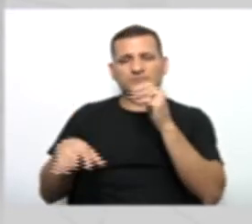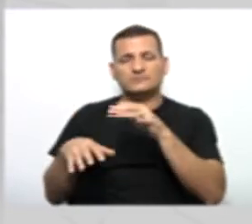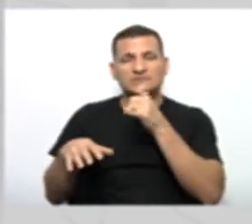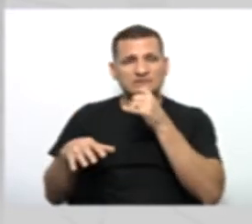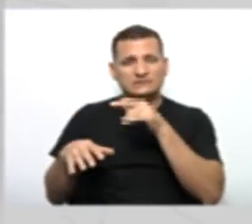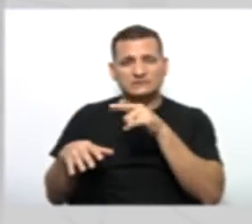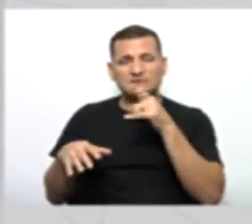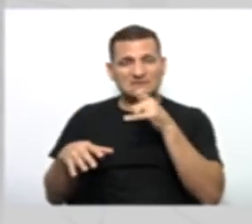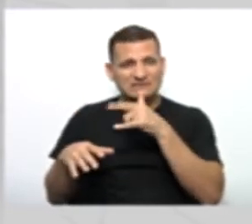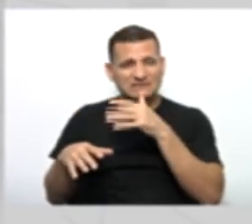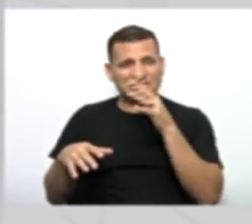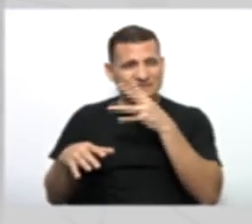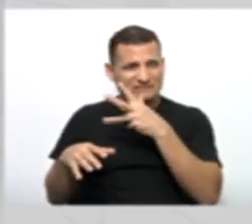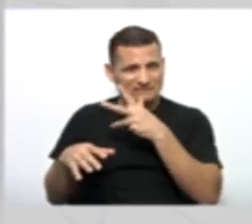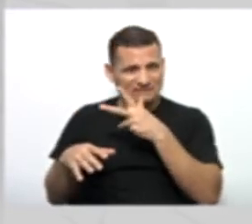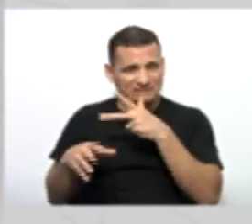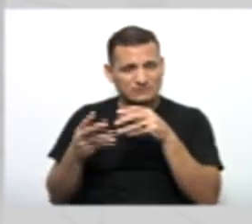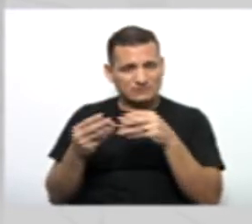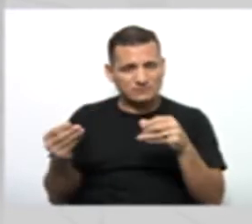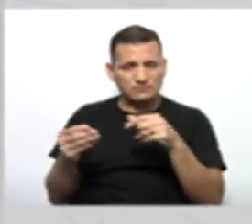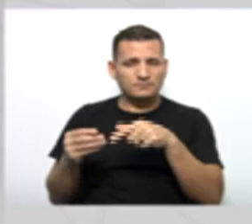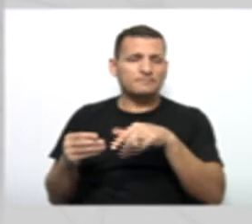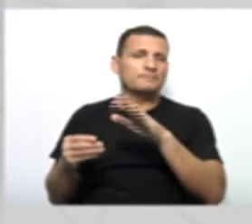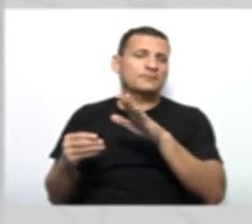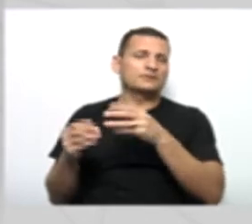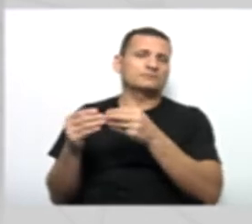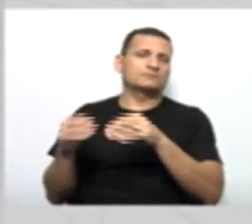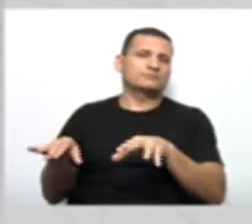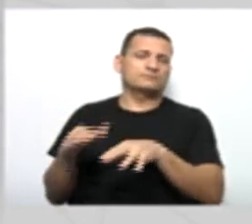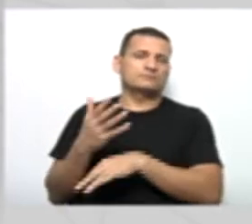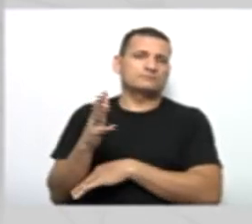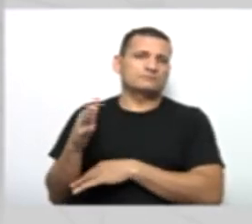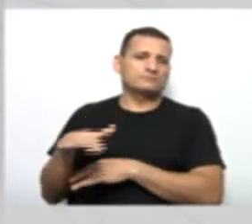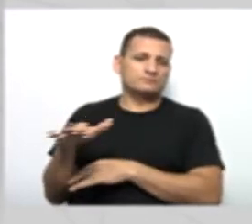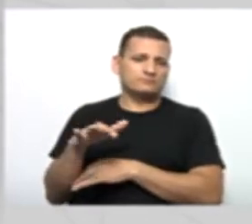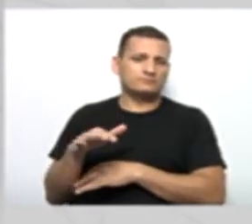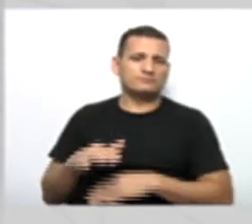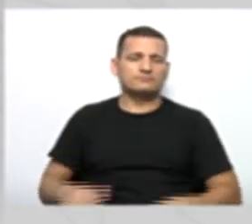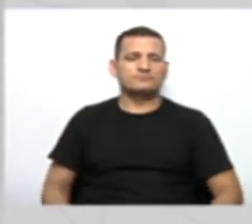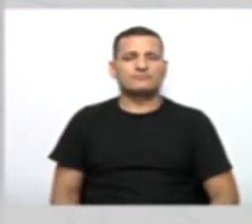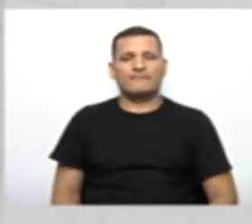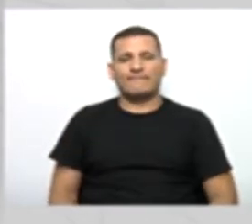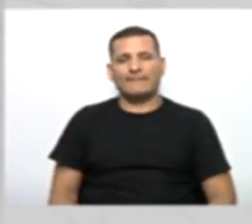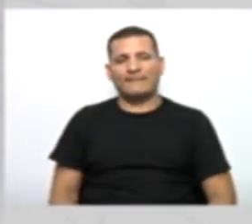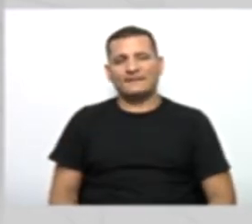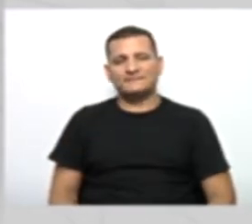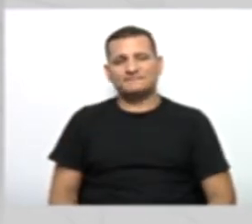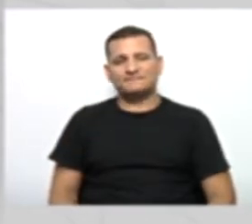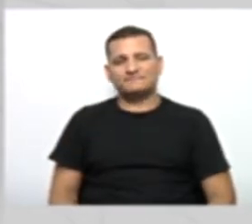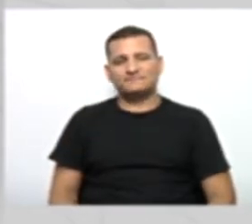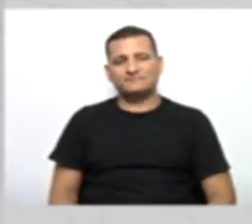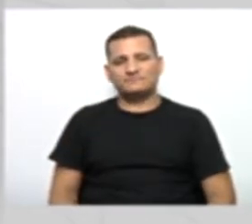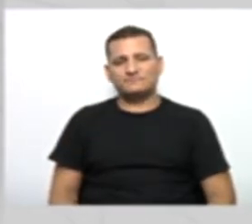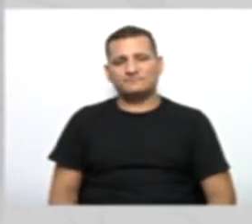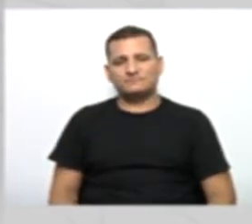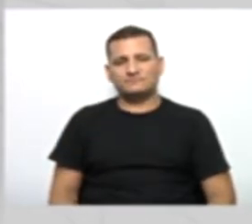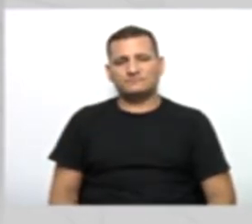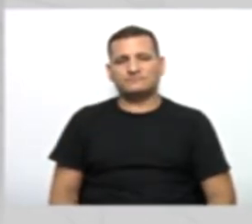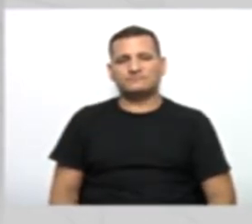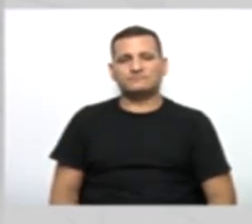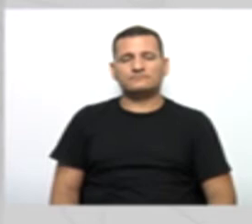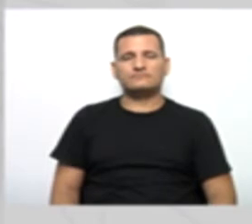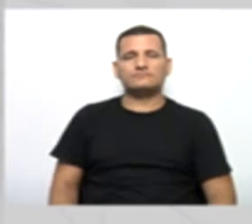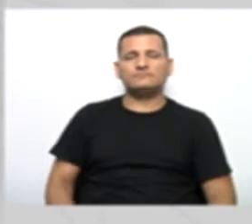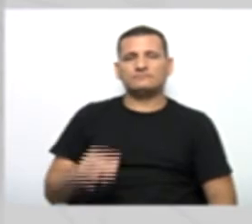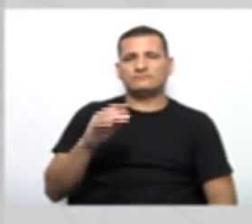ambiente, mais degradação ele causa. Então, o plástico tem um grande poder de degradação. Nós temos também um problema da degradação